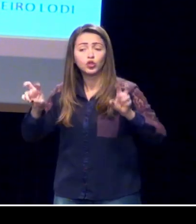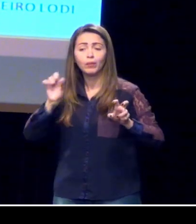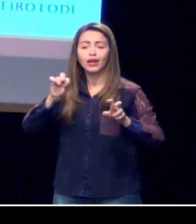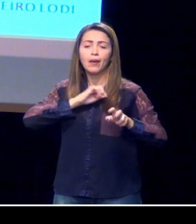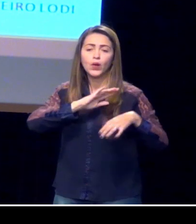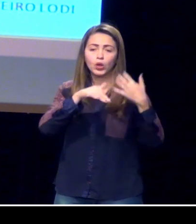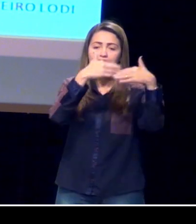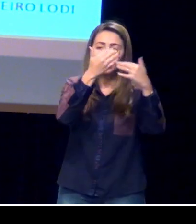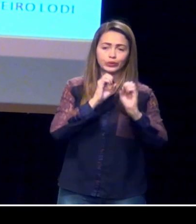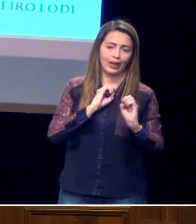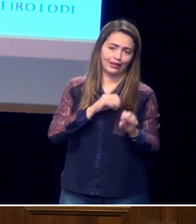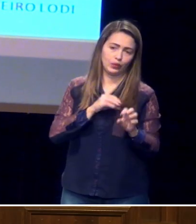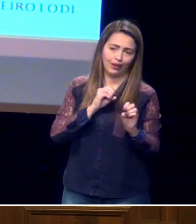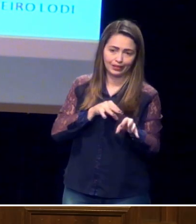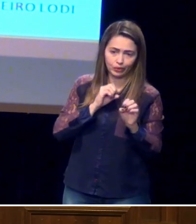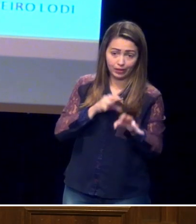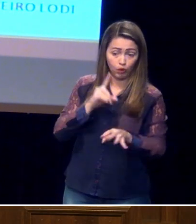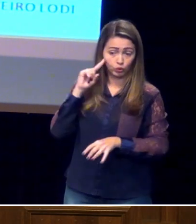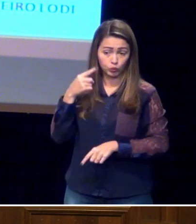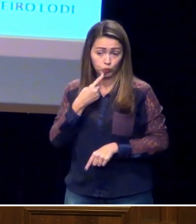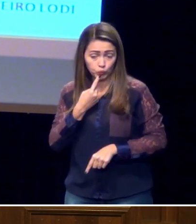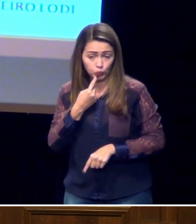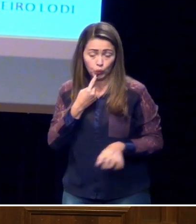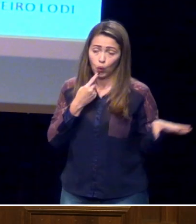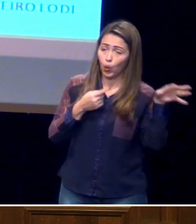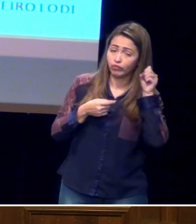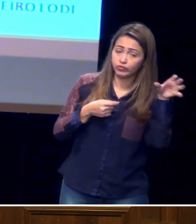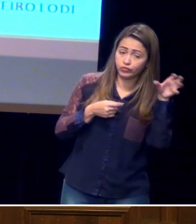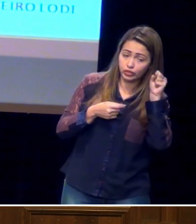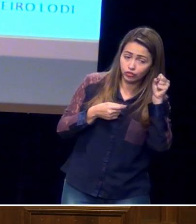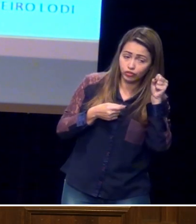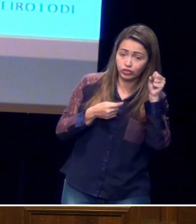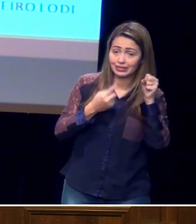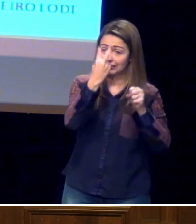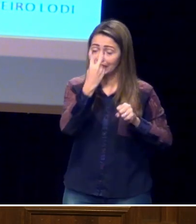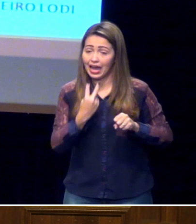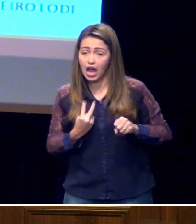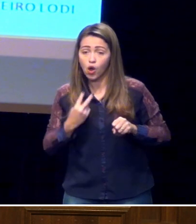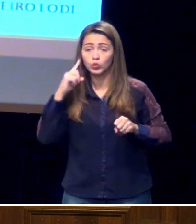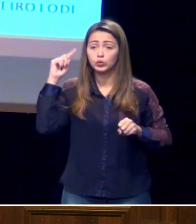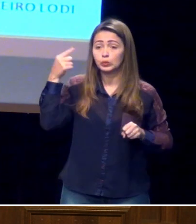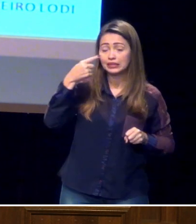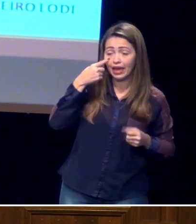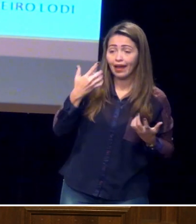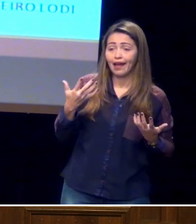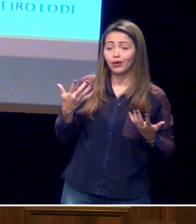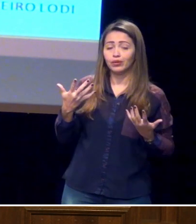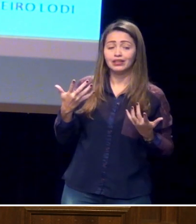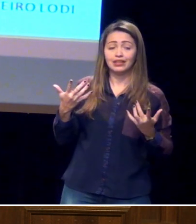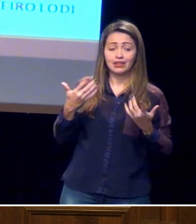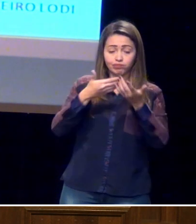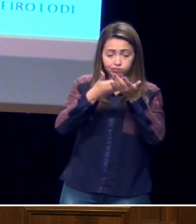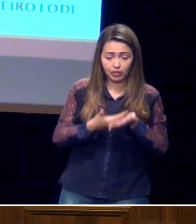os processos educacionais de surdos, de ouvintes, de cegos, de surdos cegos, e